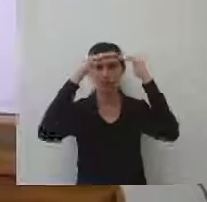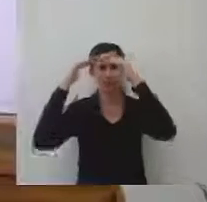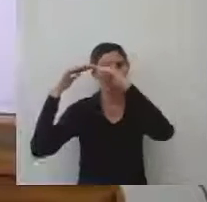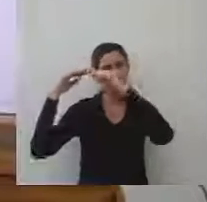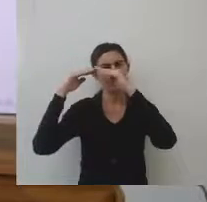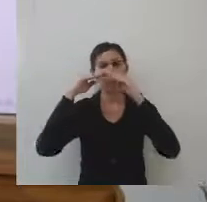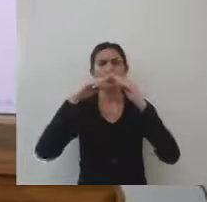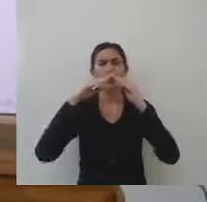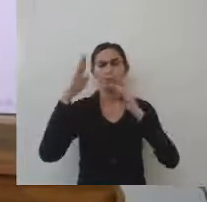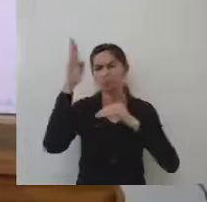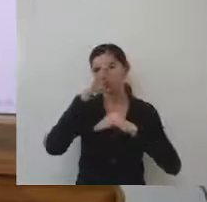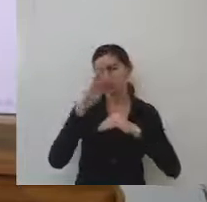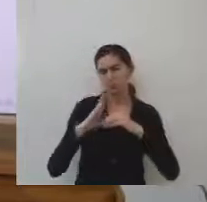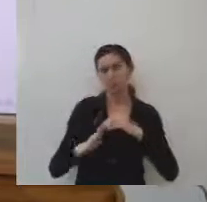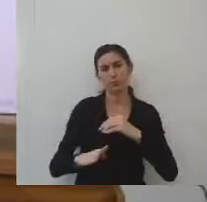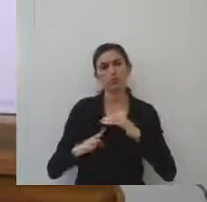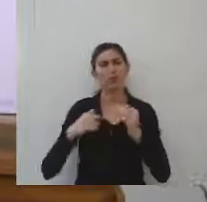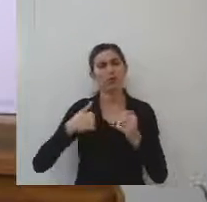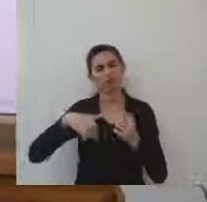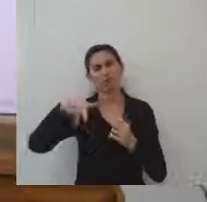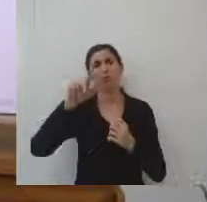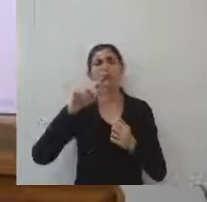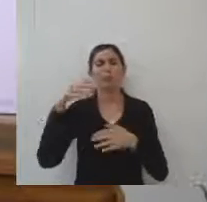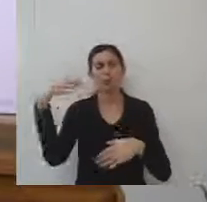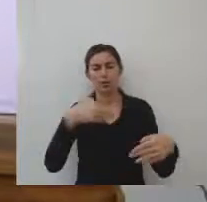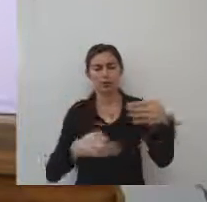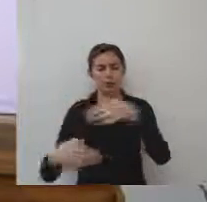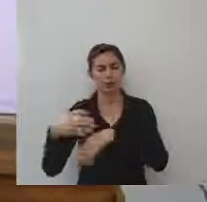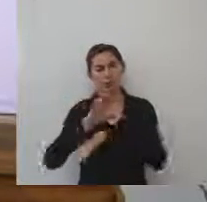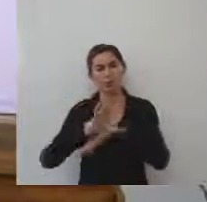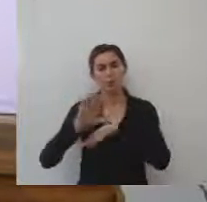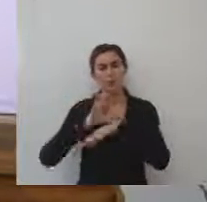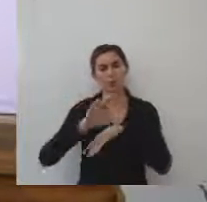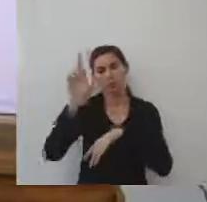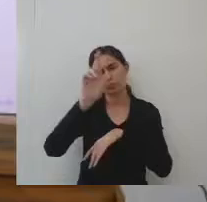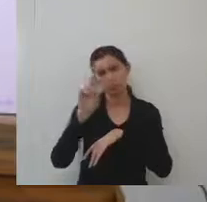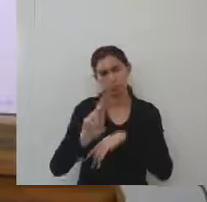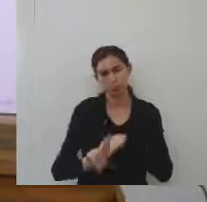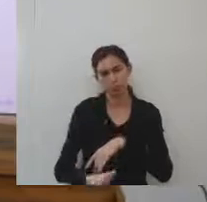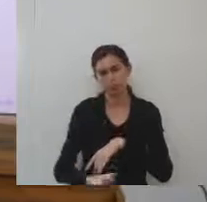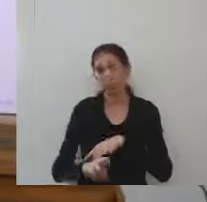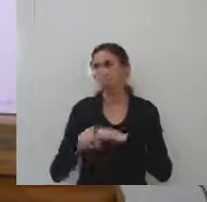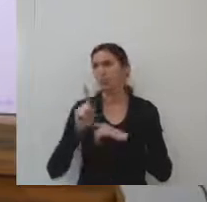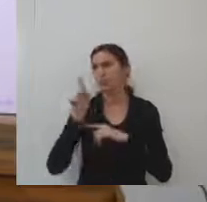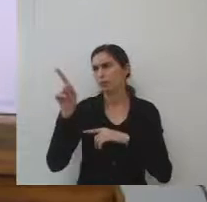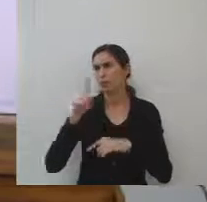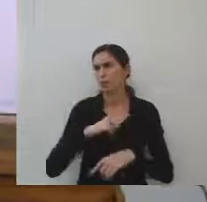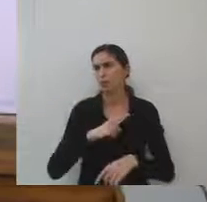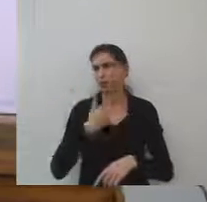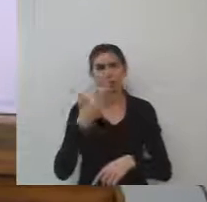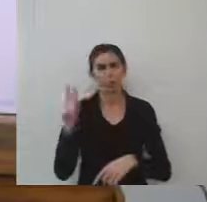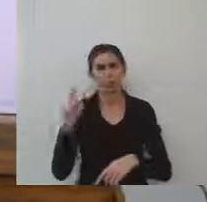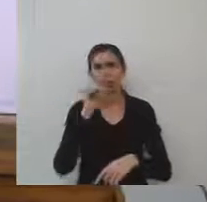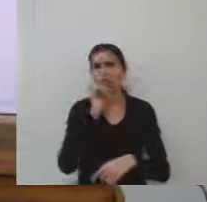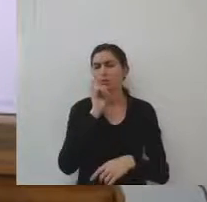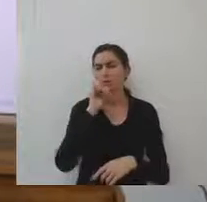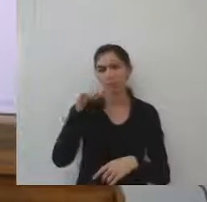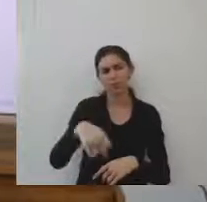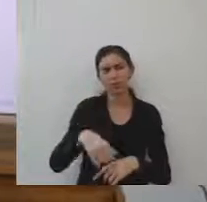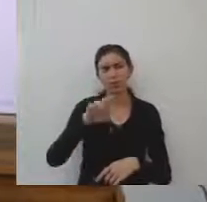bailarinos brasileiros para participar de cursos na Rússia. E aqui a gente tem outro exemplo daqui,